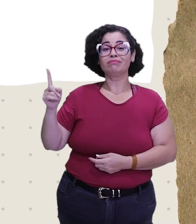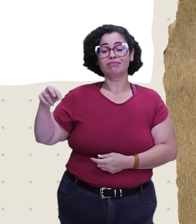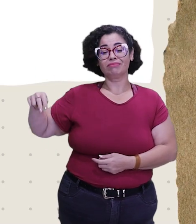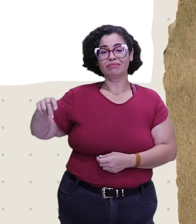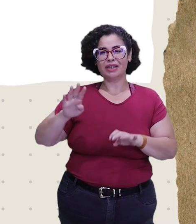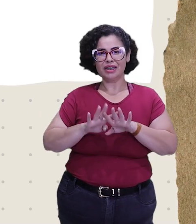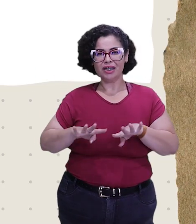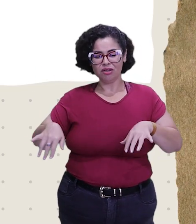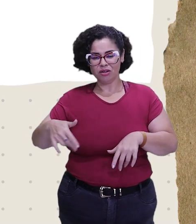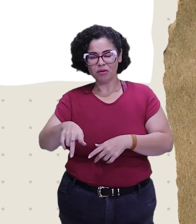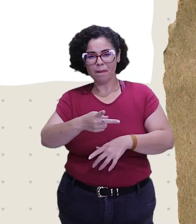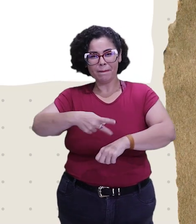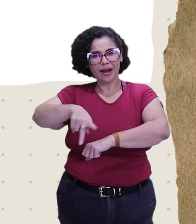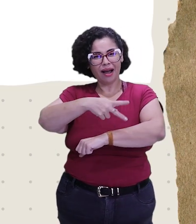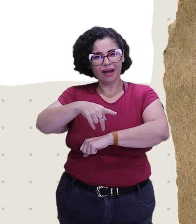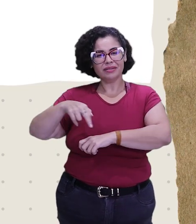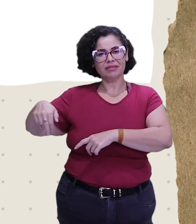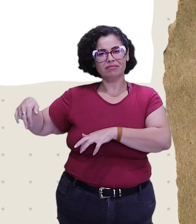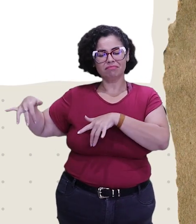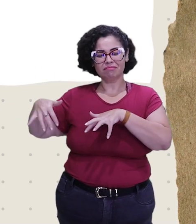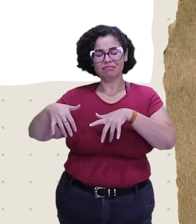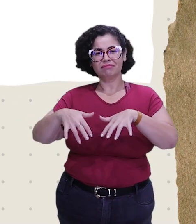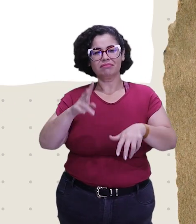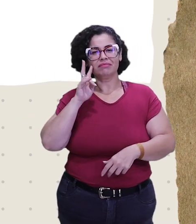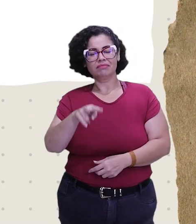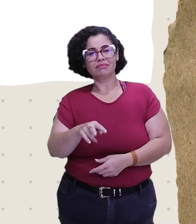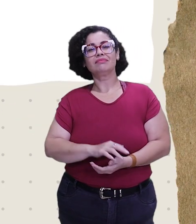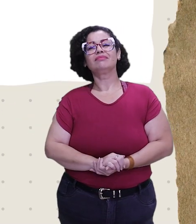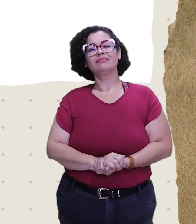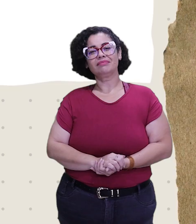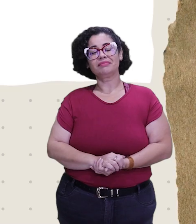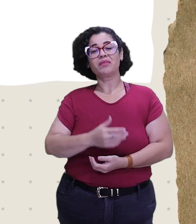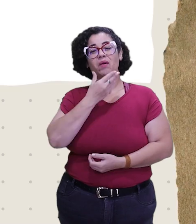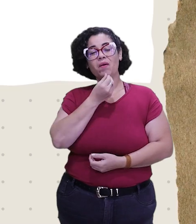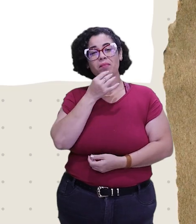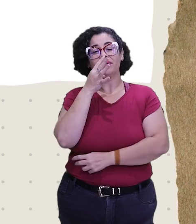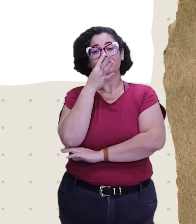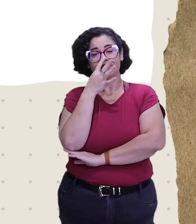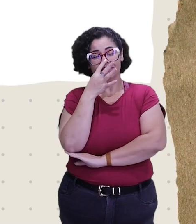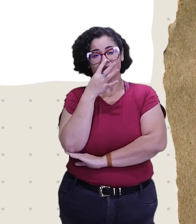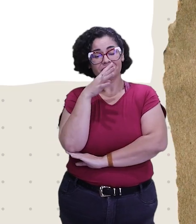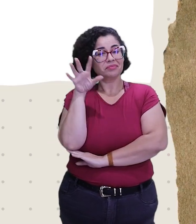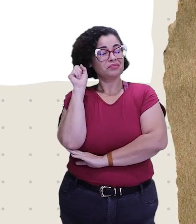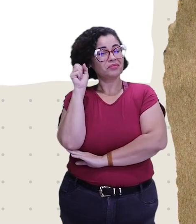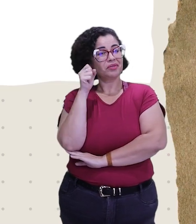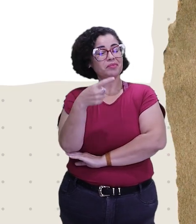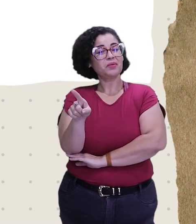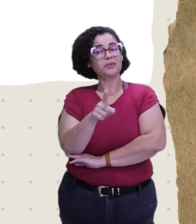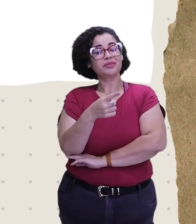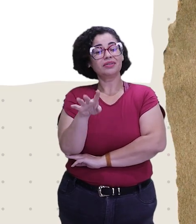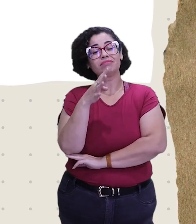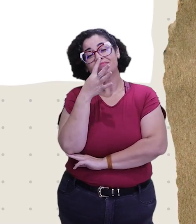vendo a aglomeração de meninos na praça, veio para o lado deles e ficou também parado, escutando a velha